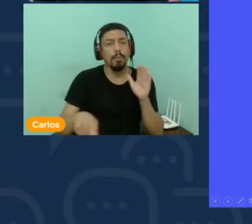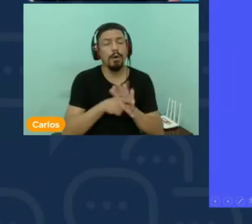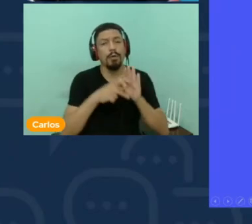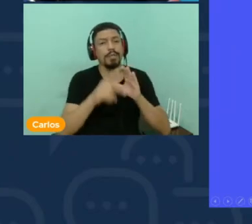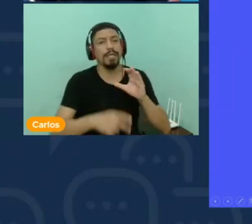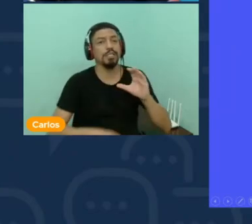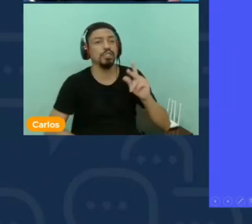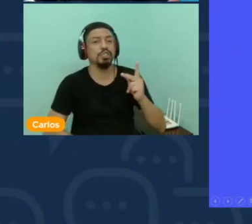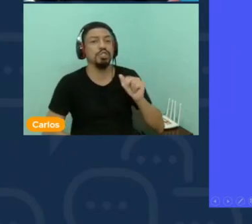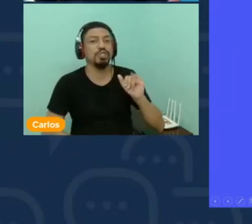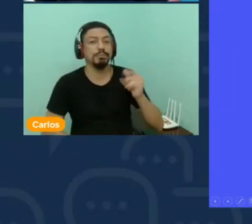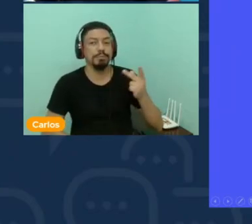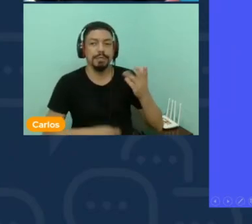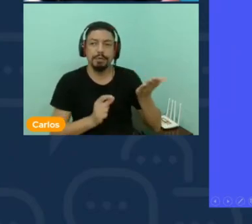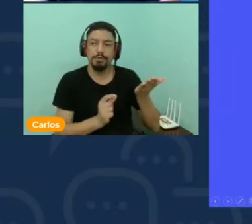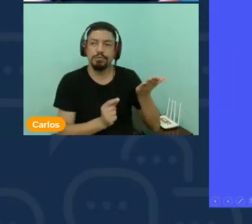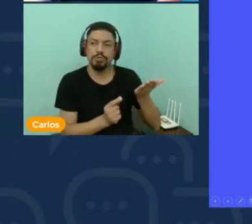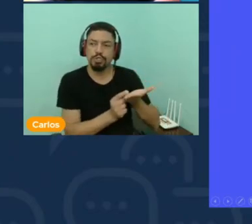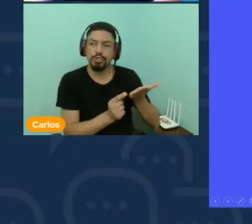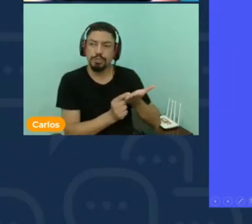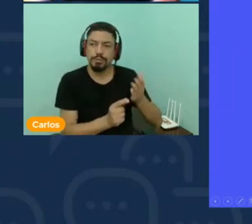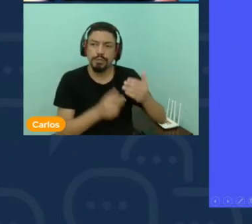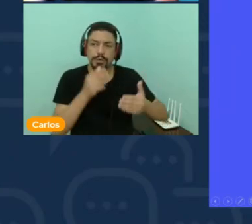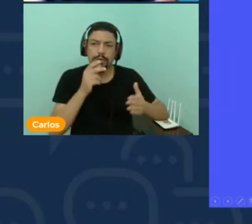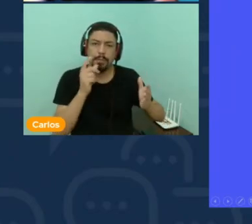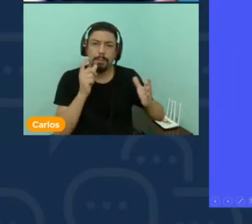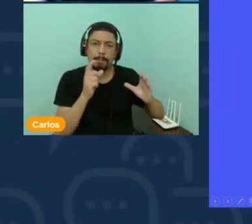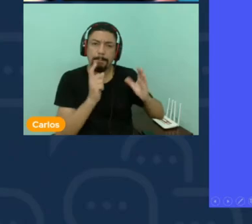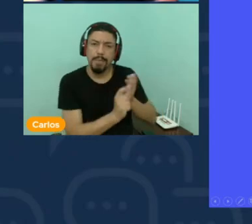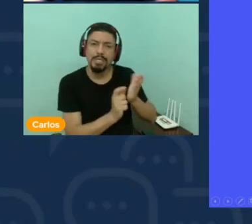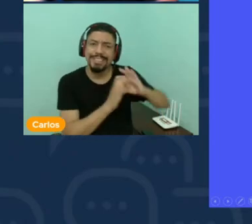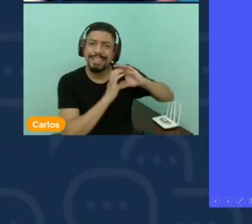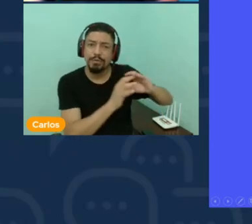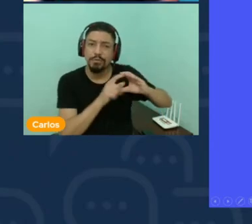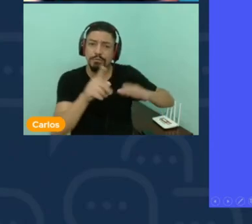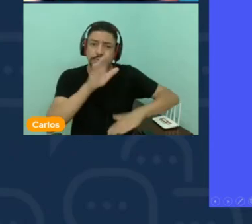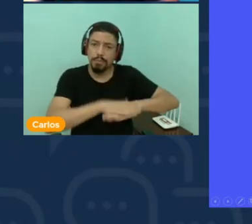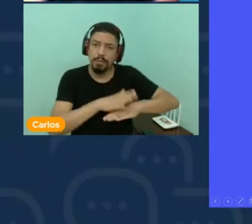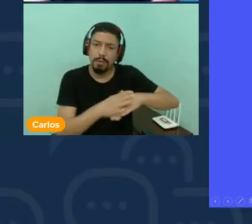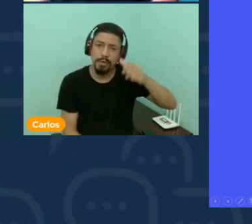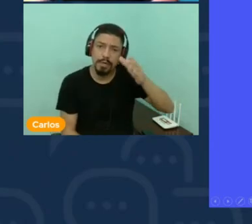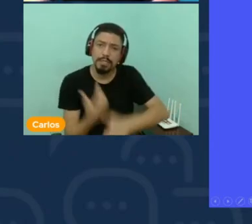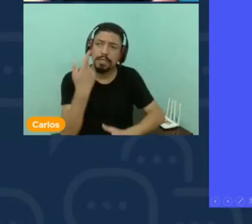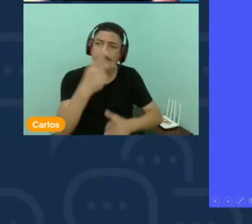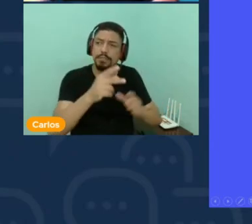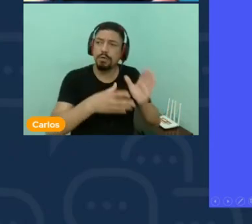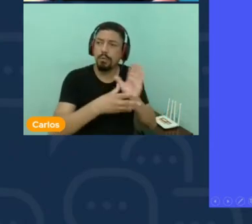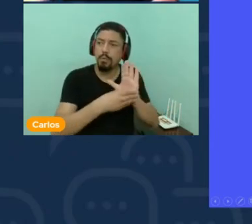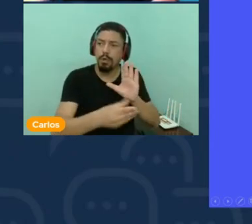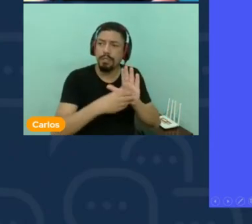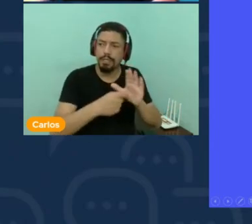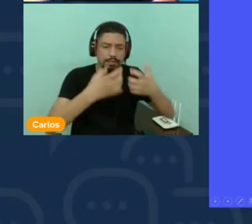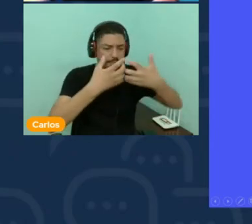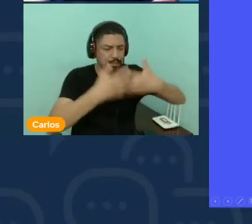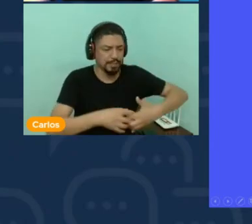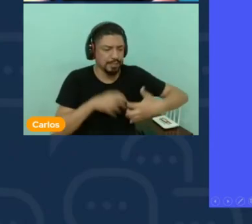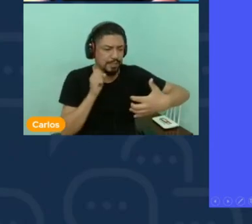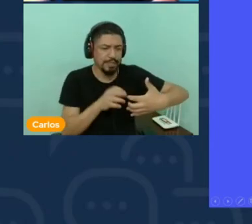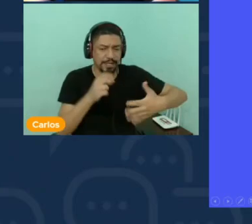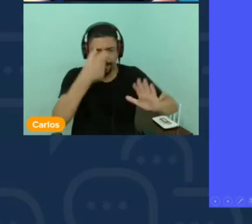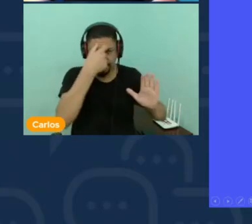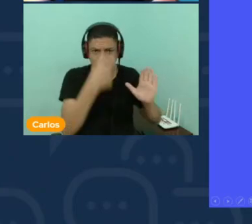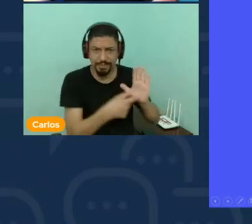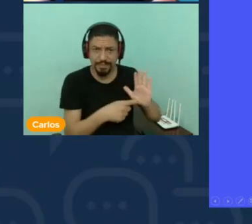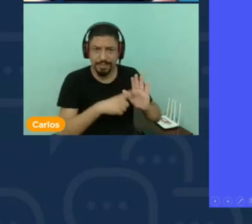chips, os próprios processadores para que você possa criar os seus modelos. Pessoal, estão acompanhando o de chat machine ali? learning, de inteligência Se vocês